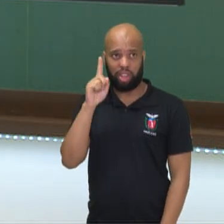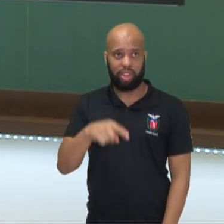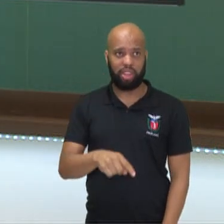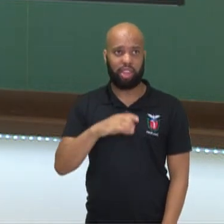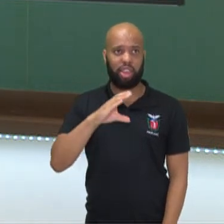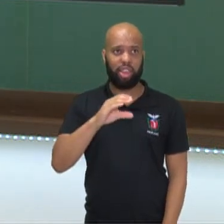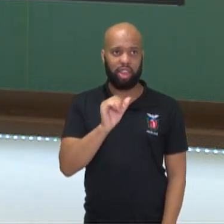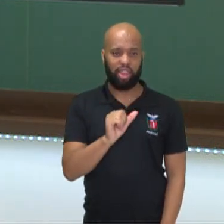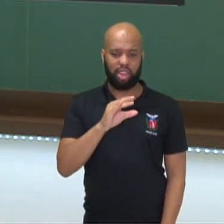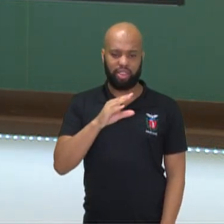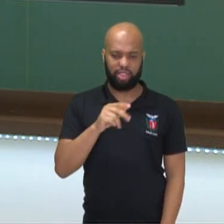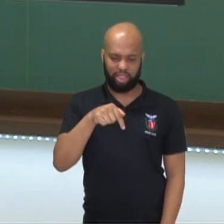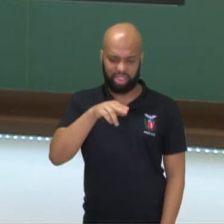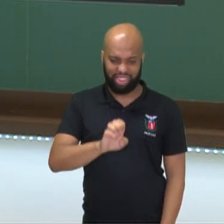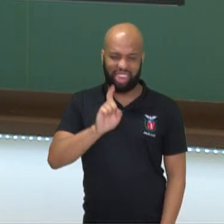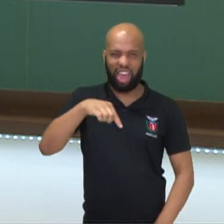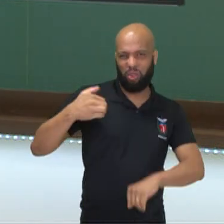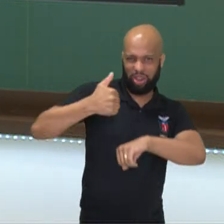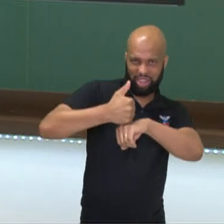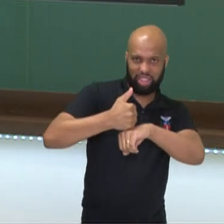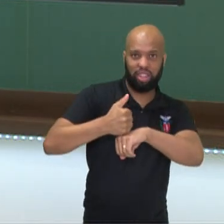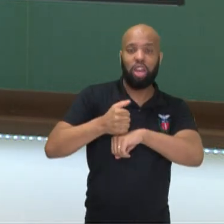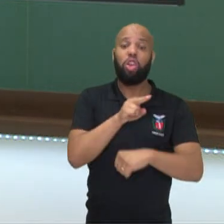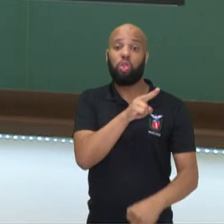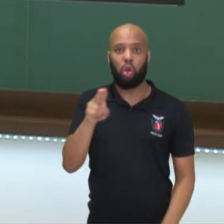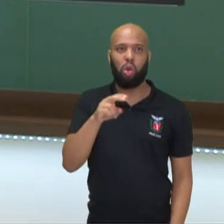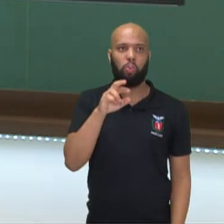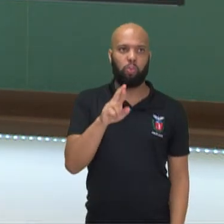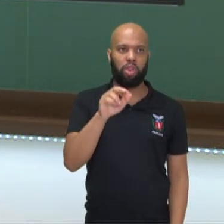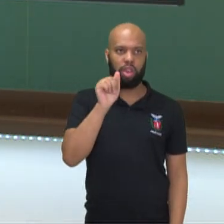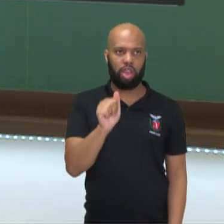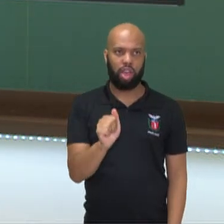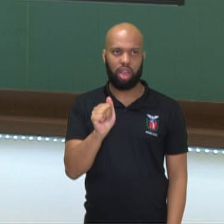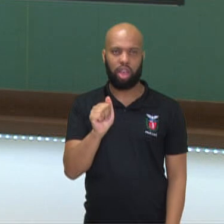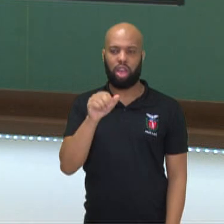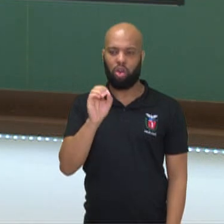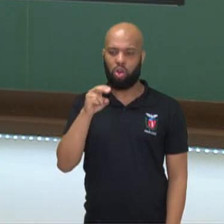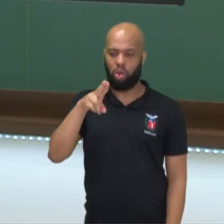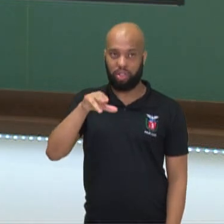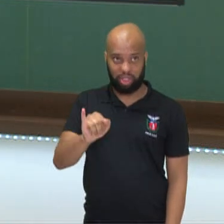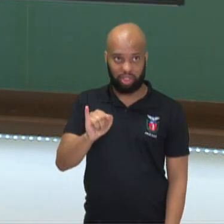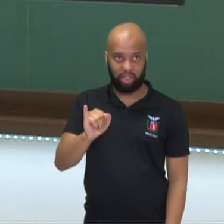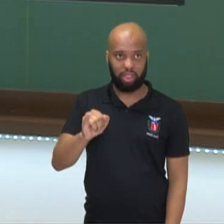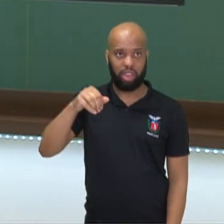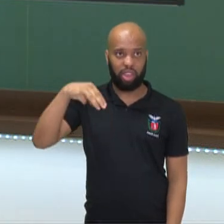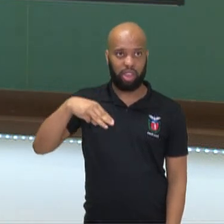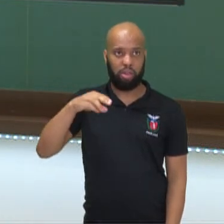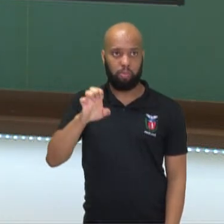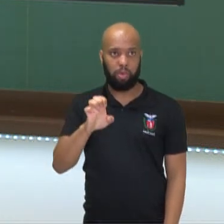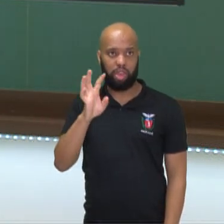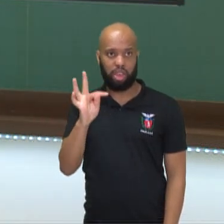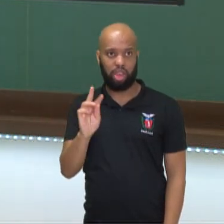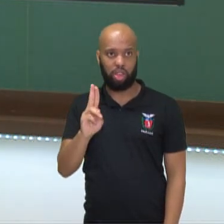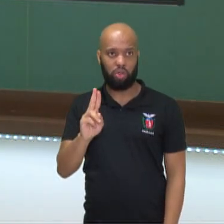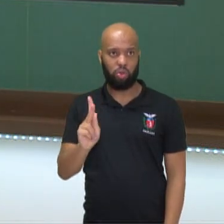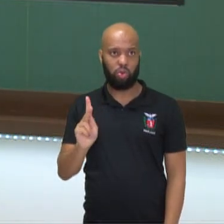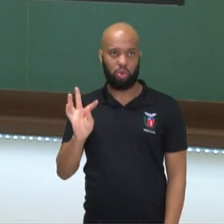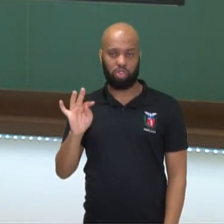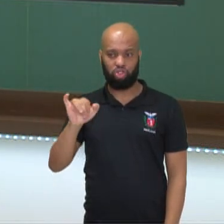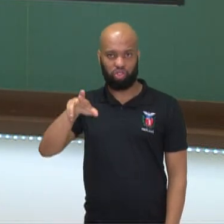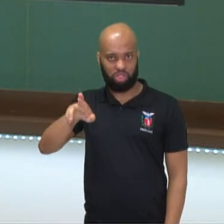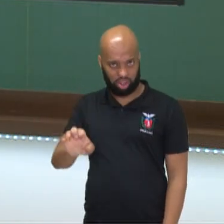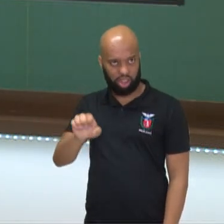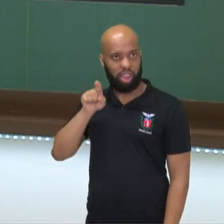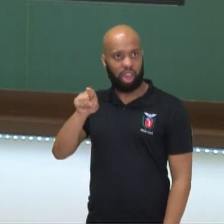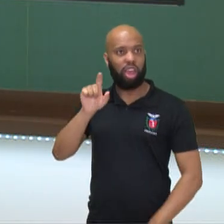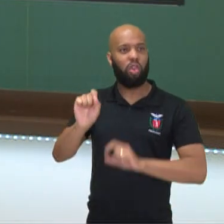Kayapó, aqui é uma imagem dele de 16 de abril de 2015, na sessão da Câmara dos Deputados, uma sessão